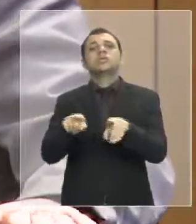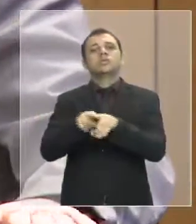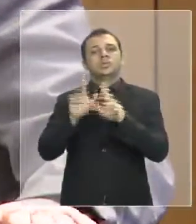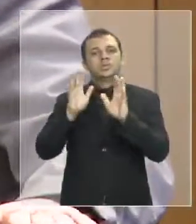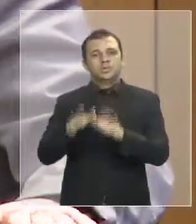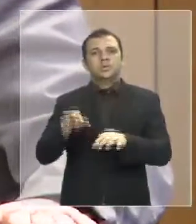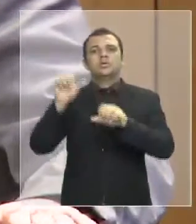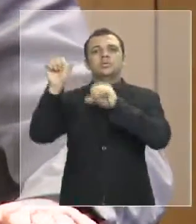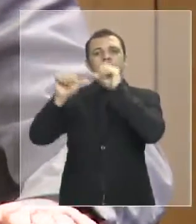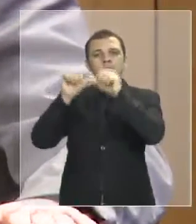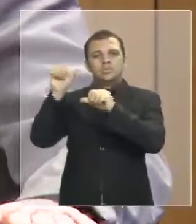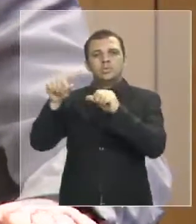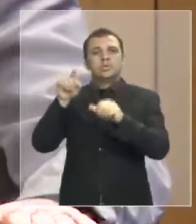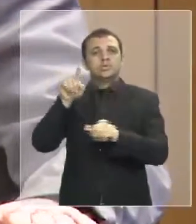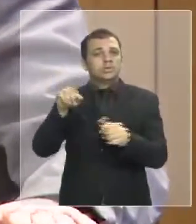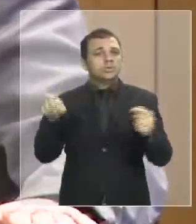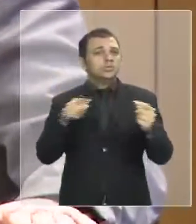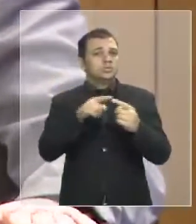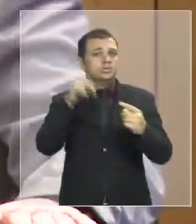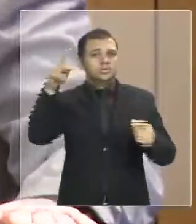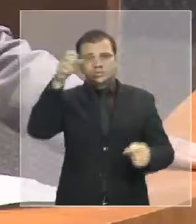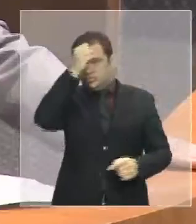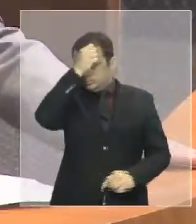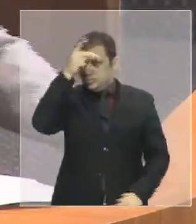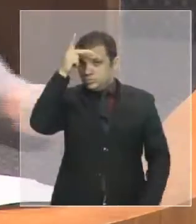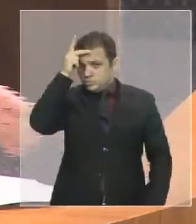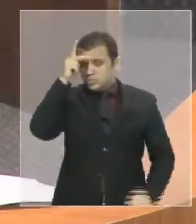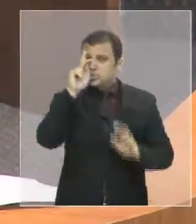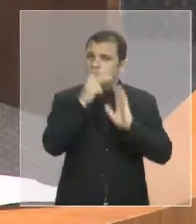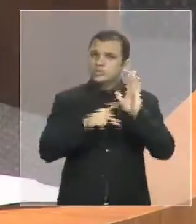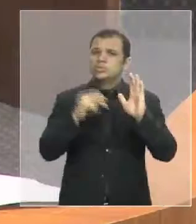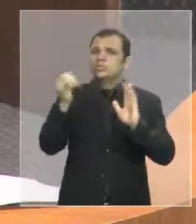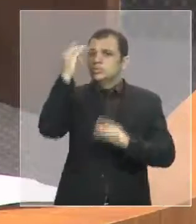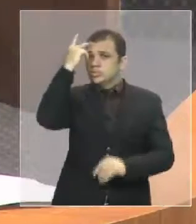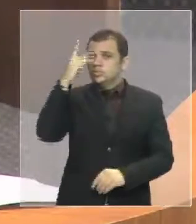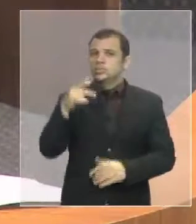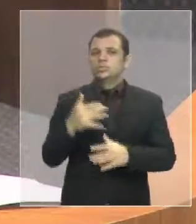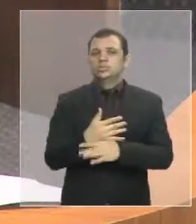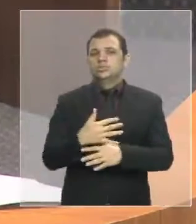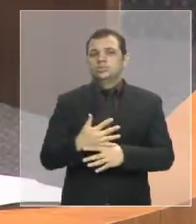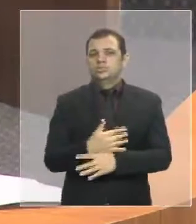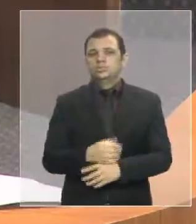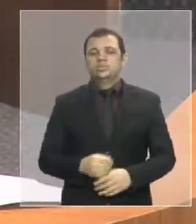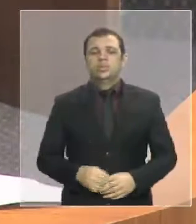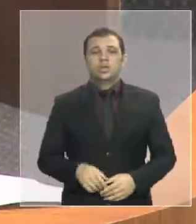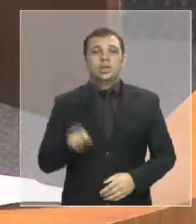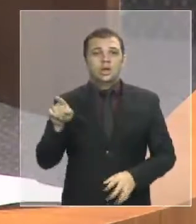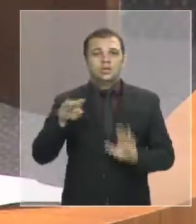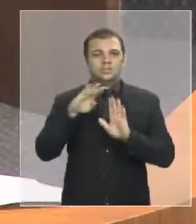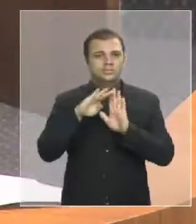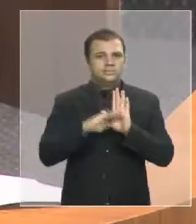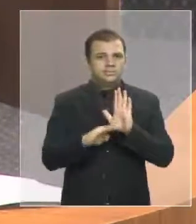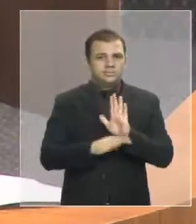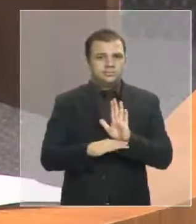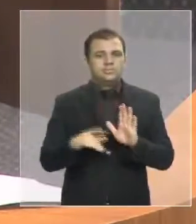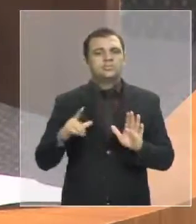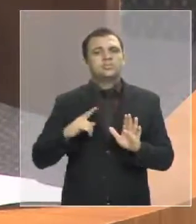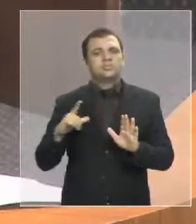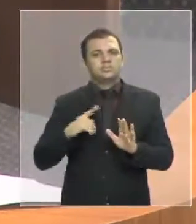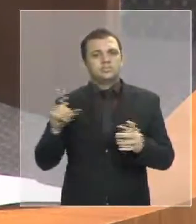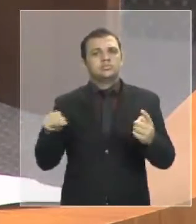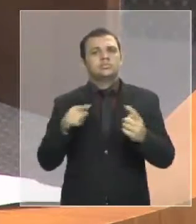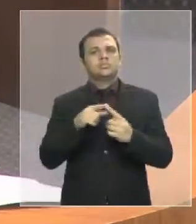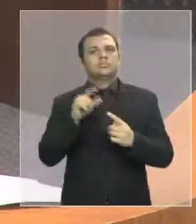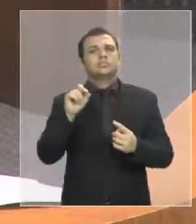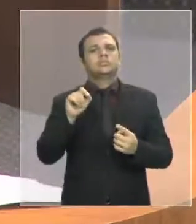para a cidade de são luís o programa contempla não apenas os grandes